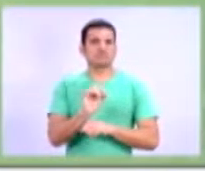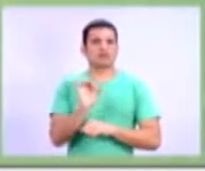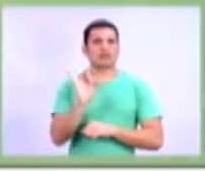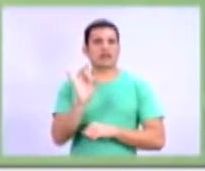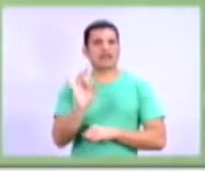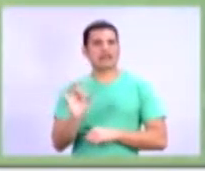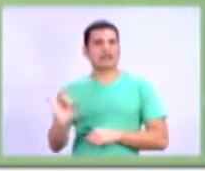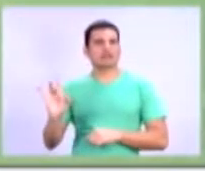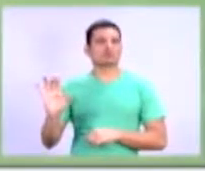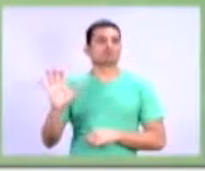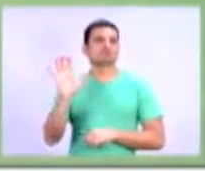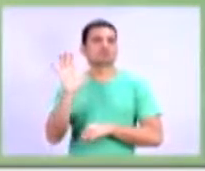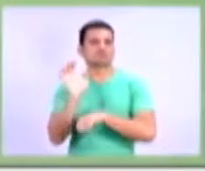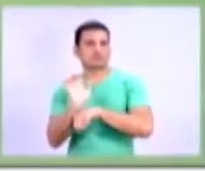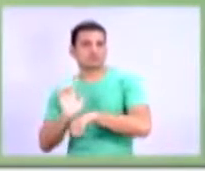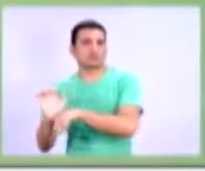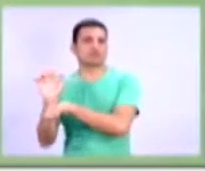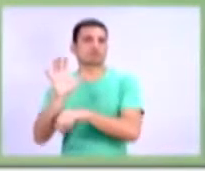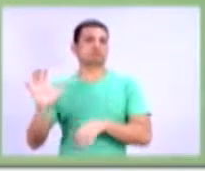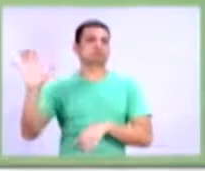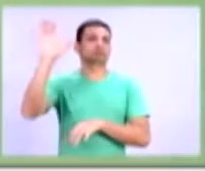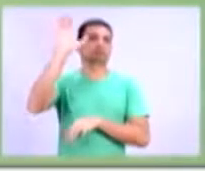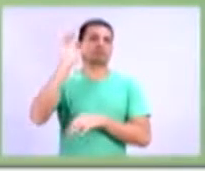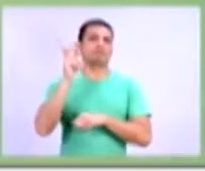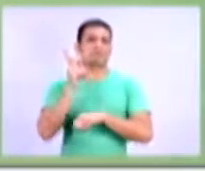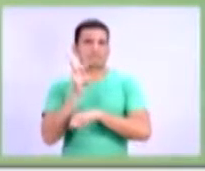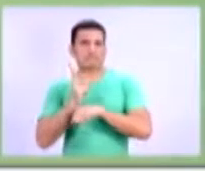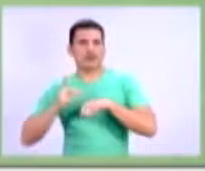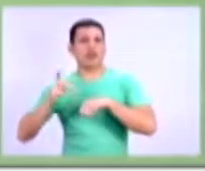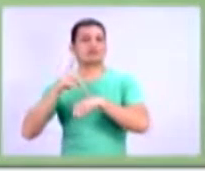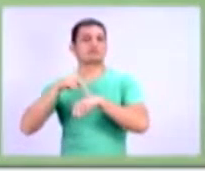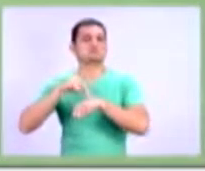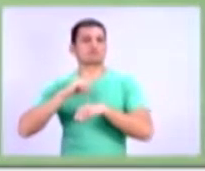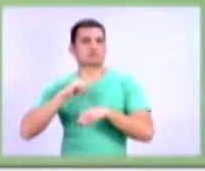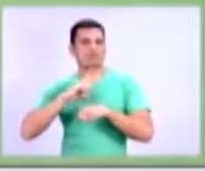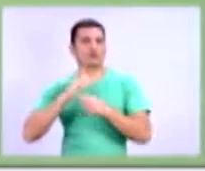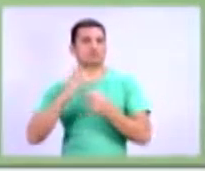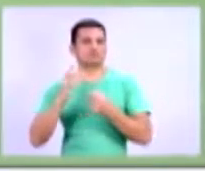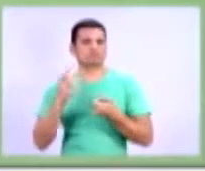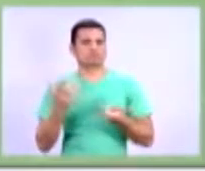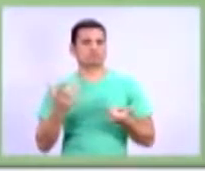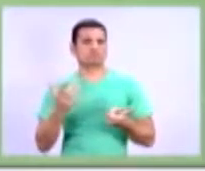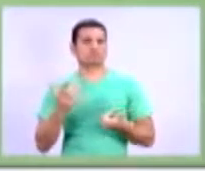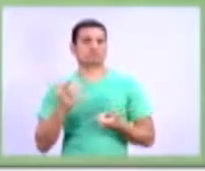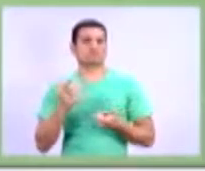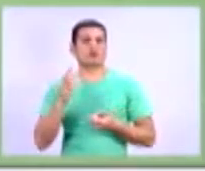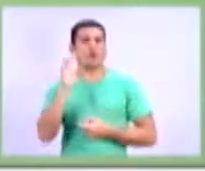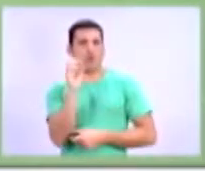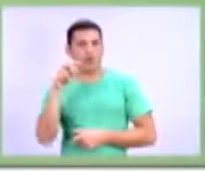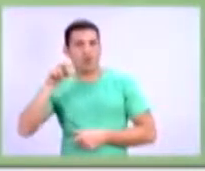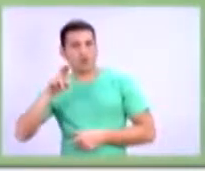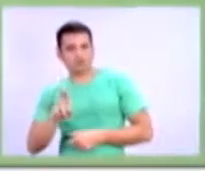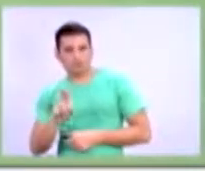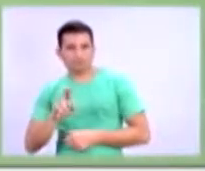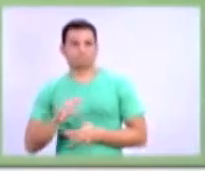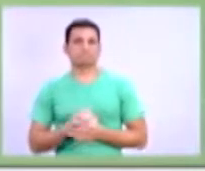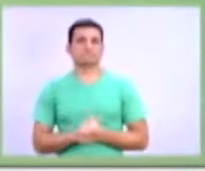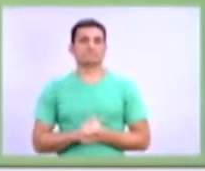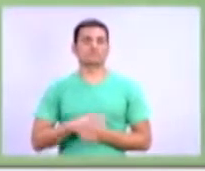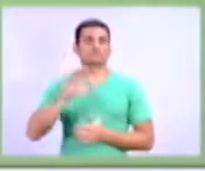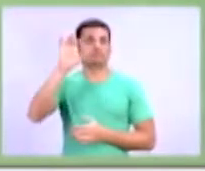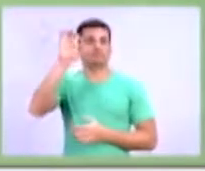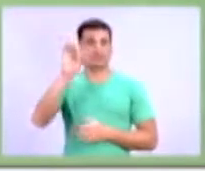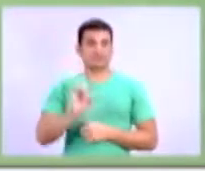aparatos de segurança, né, países membros da ONU. Então, os direitos humanos, eles